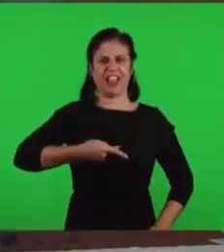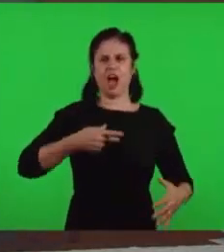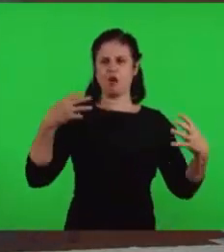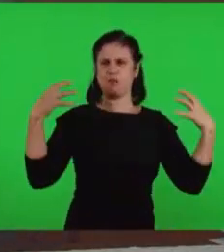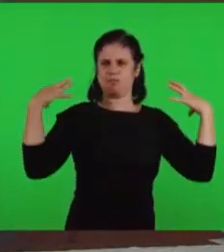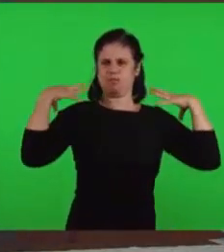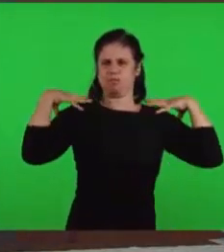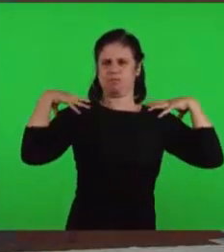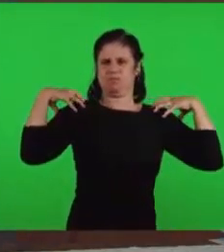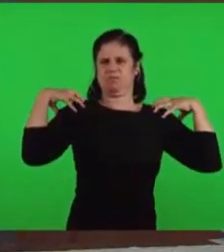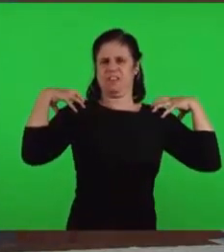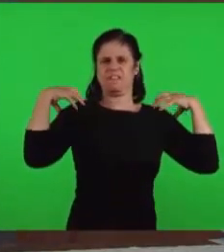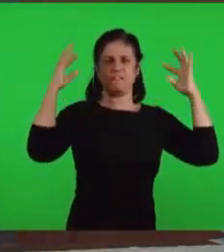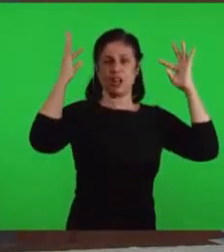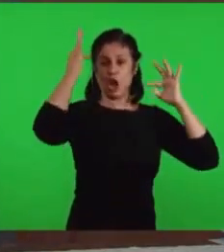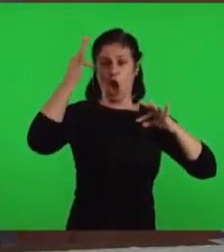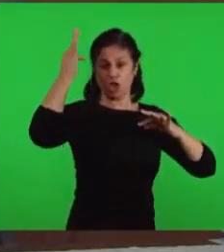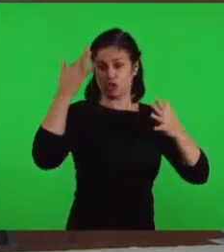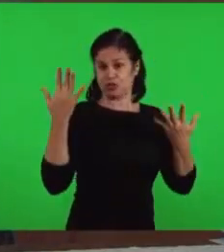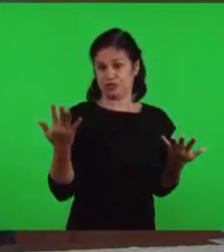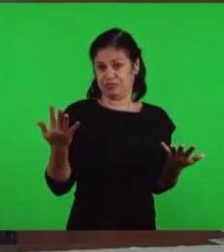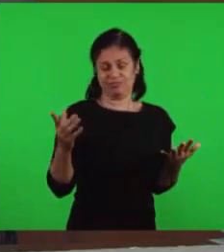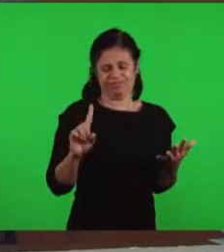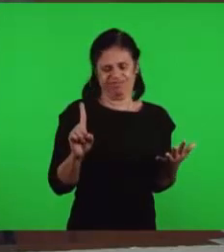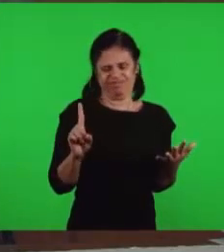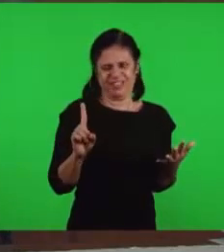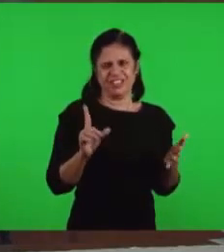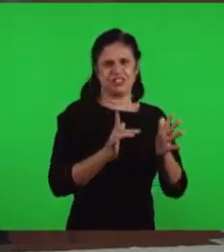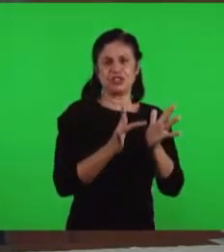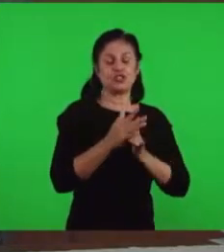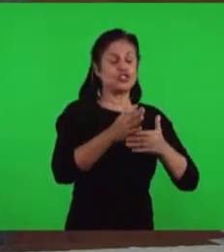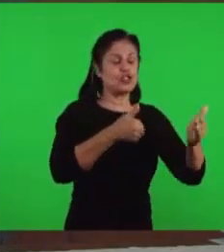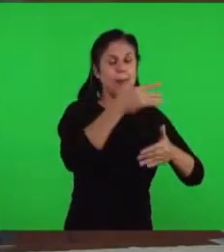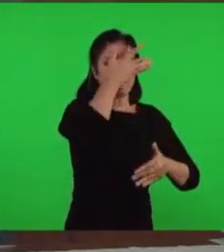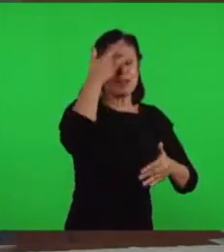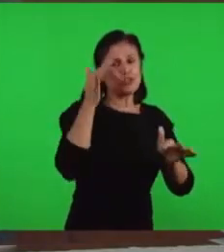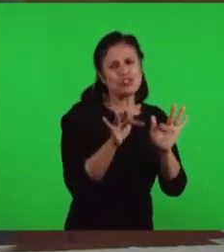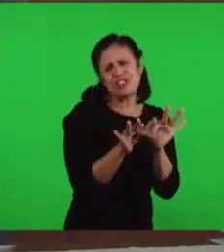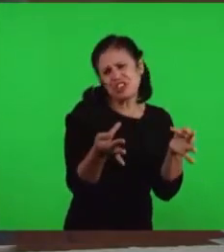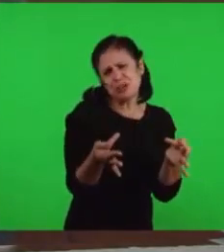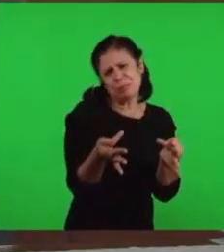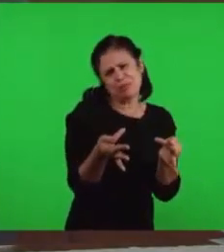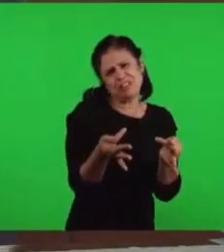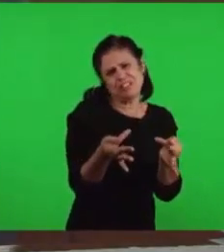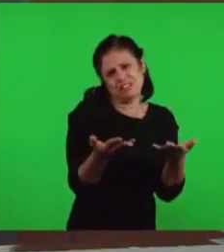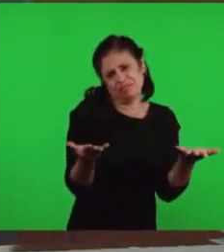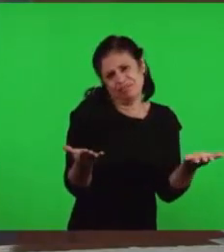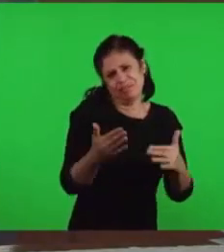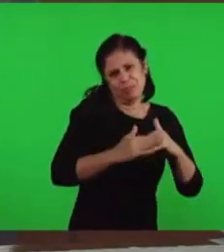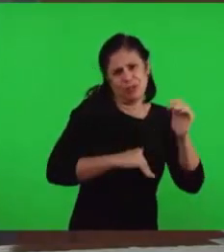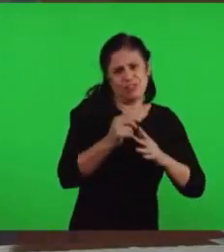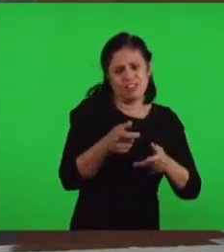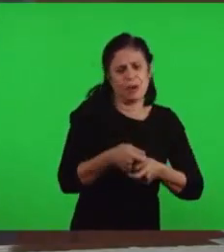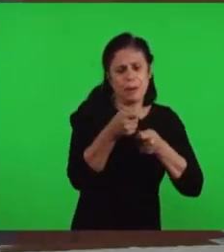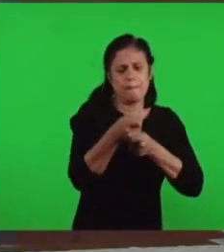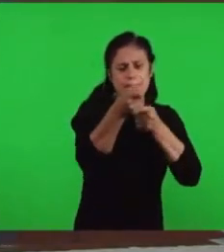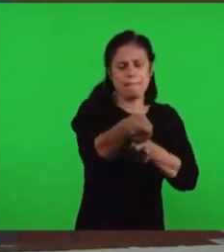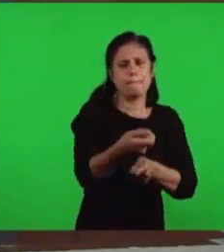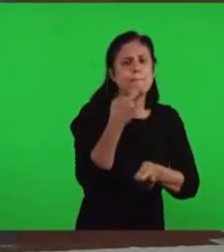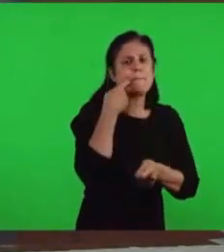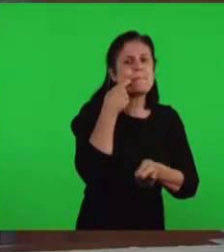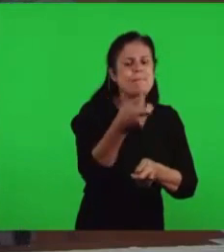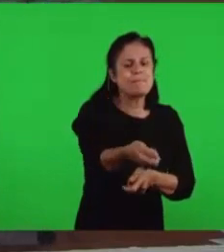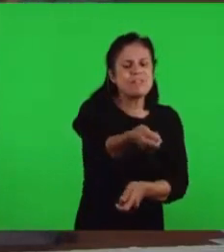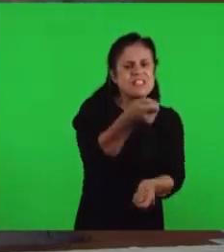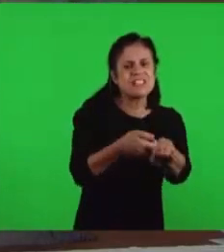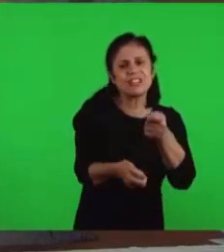mas ele queria que o Espírito do Senhor se revelasse ali nós vamos terminar aqui vamos deixar um tempinho para os irmãos